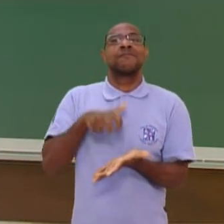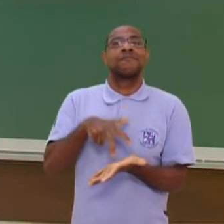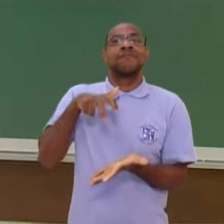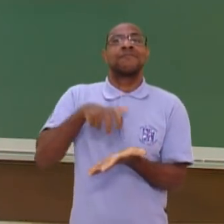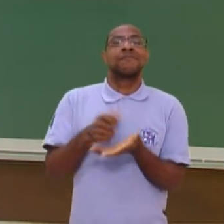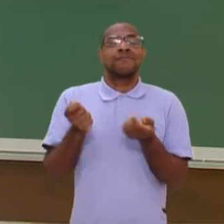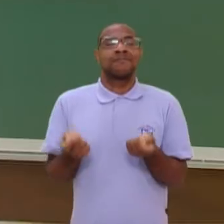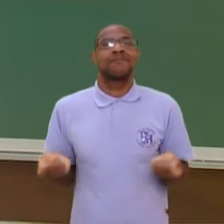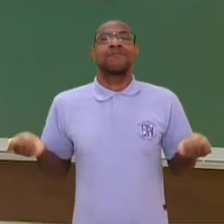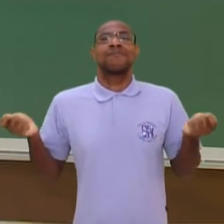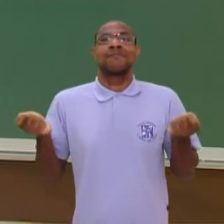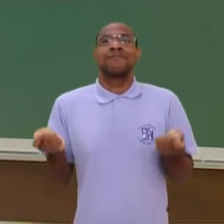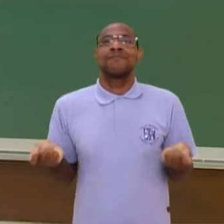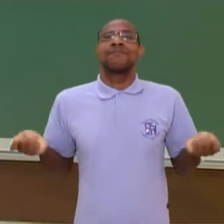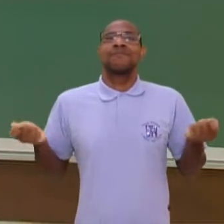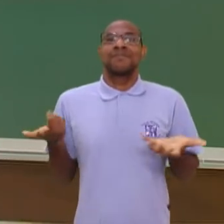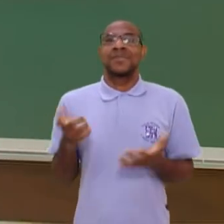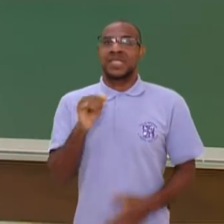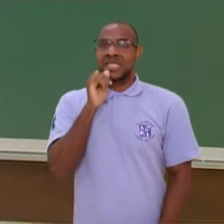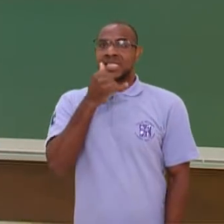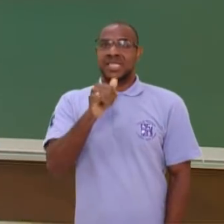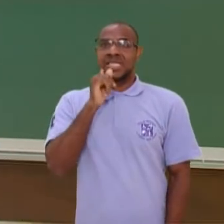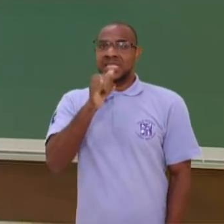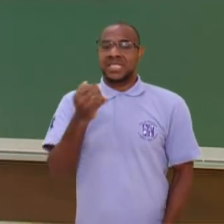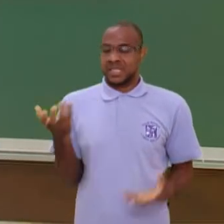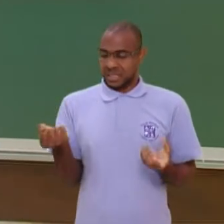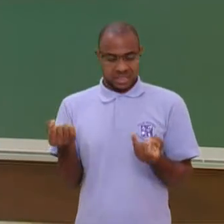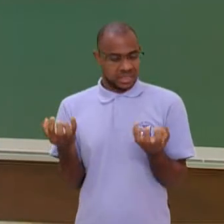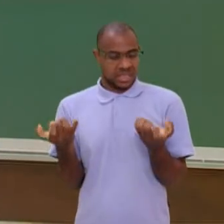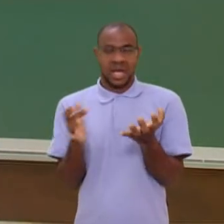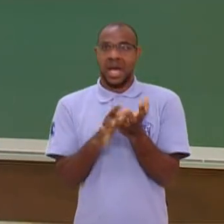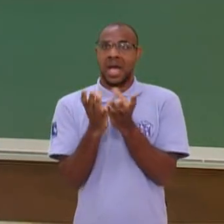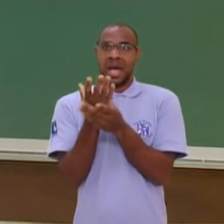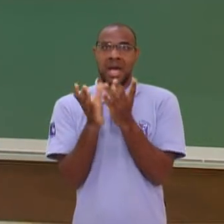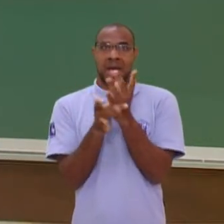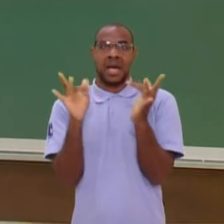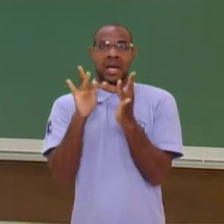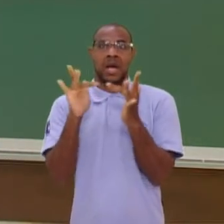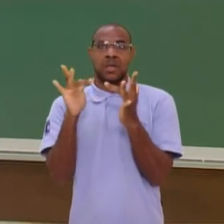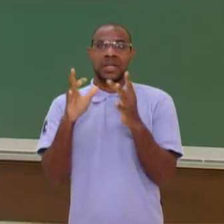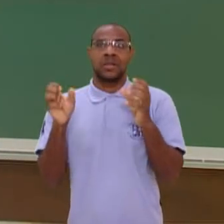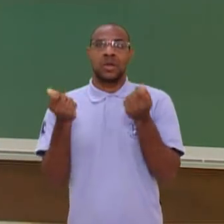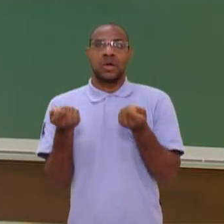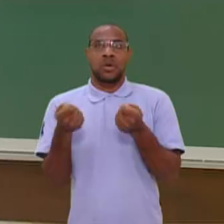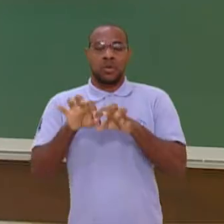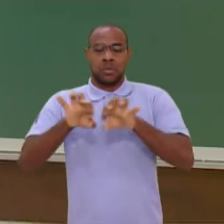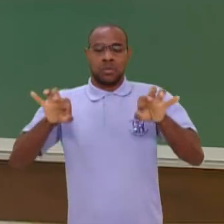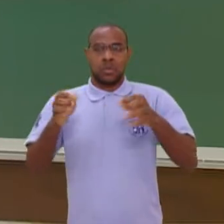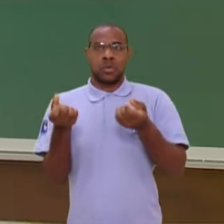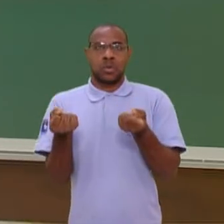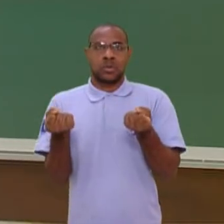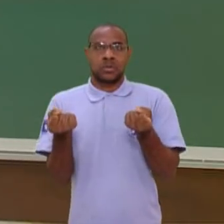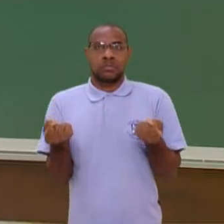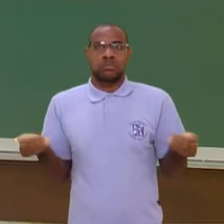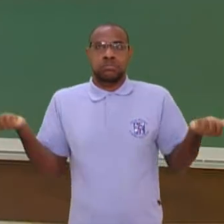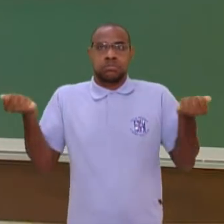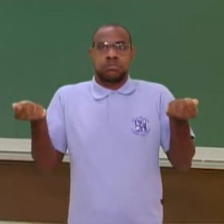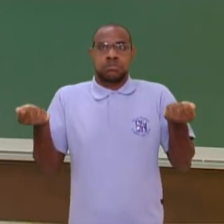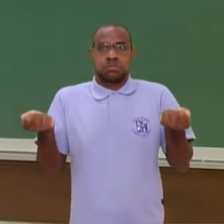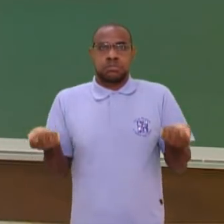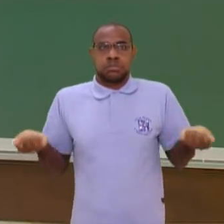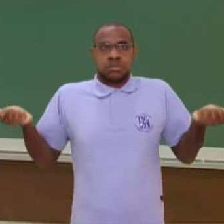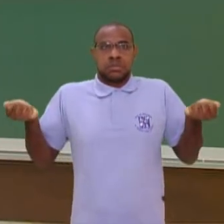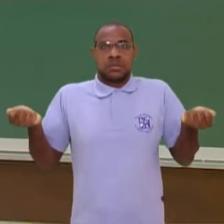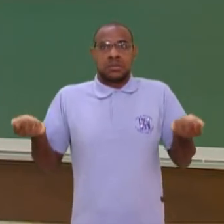cordas, então a energia que ela está vinculando nas mãos dela com o contato com a corda, vai fazer com que ela comece a